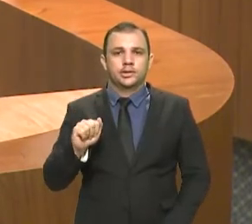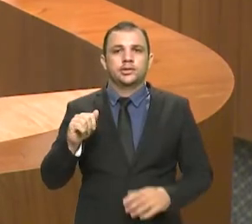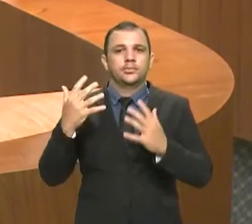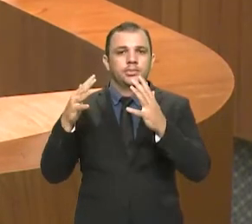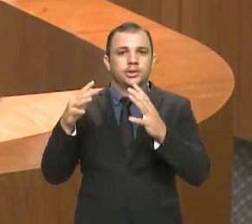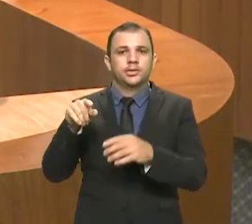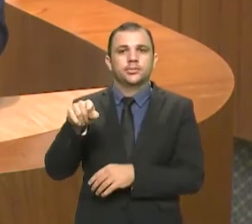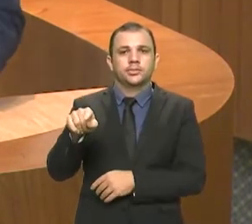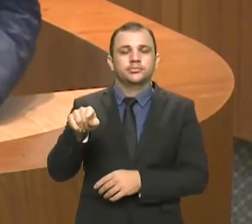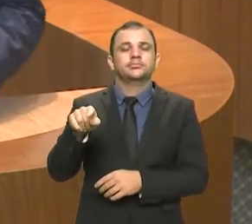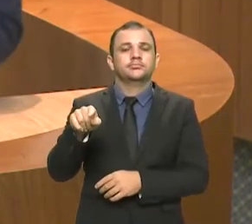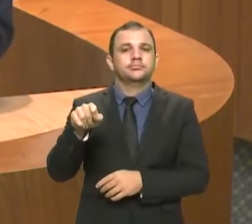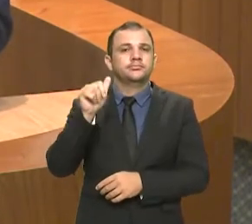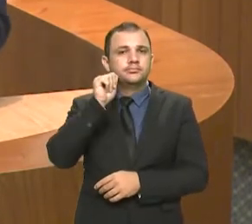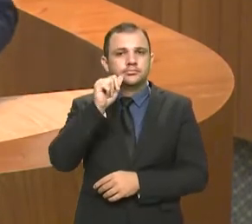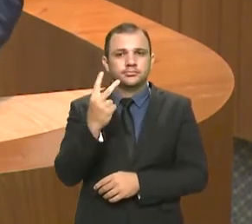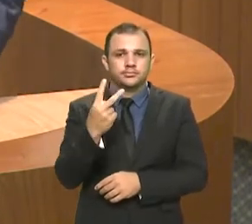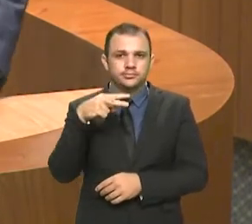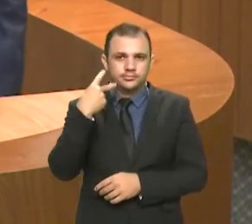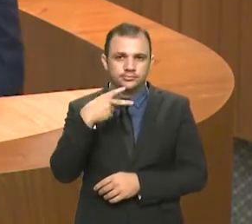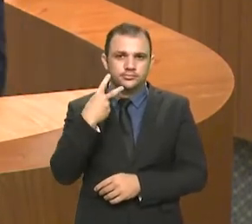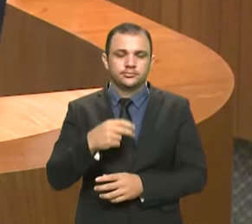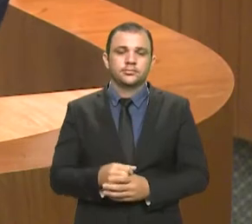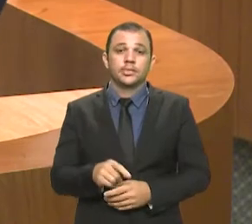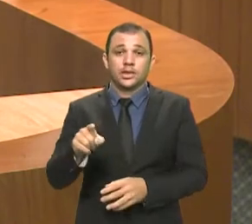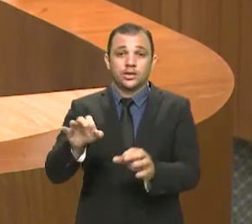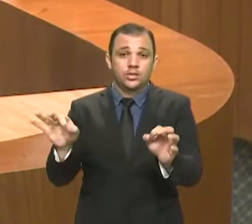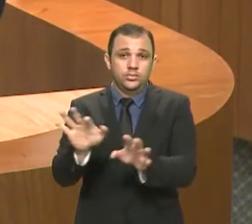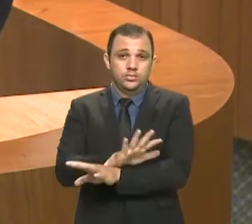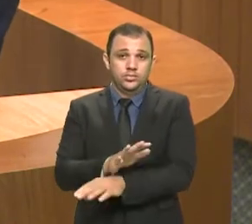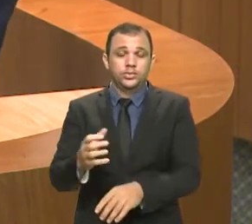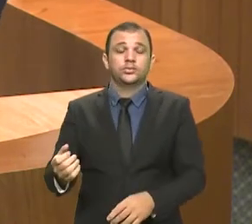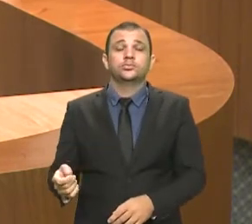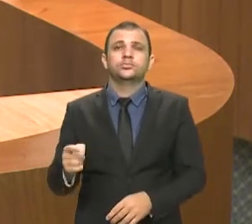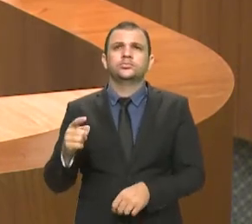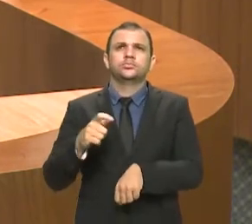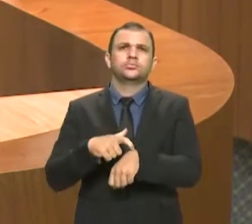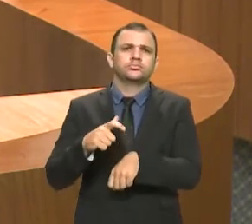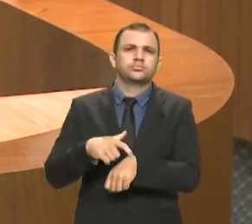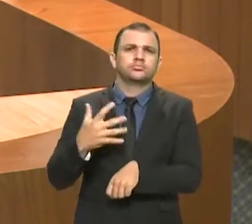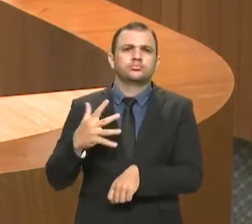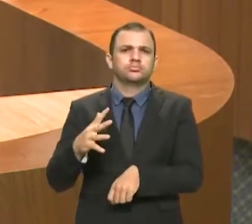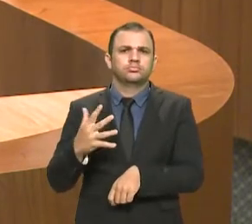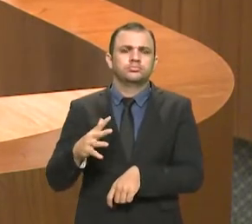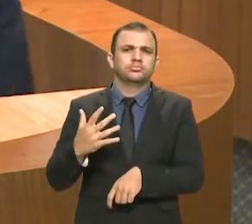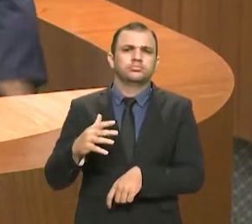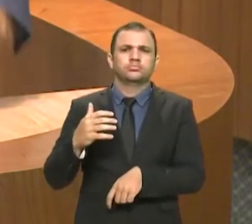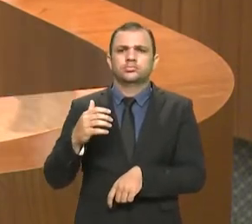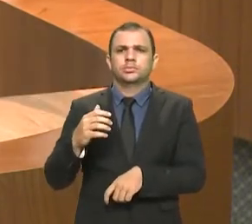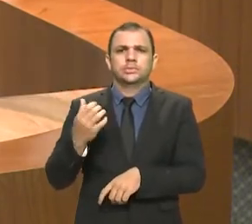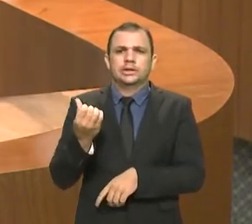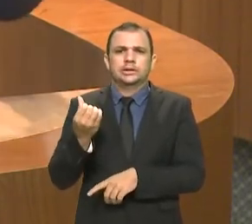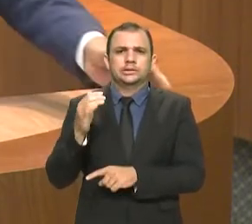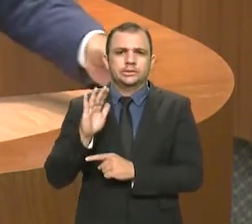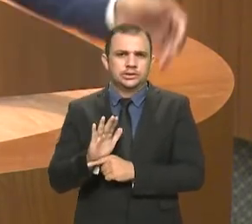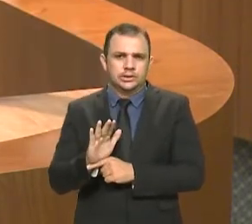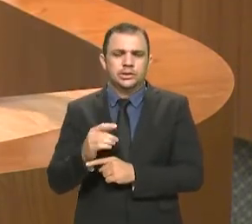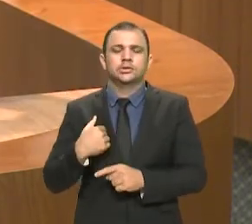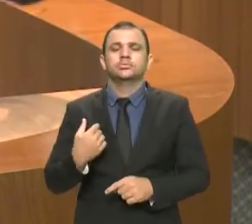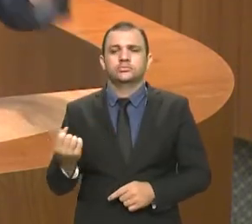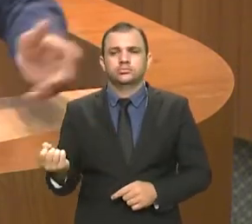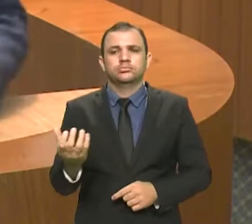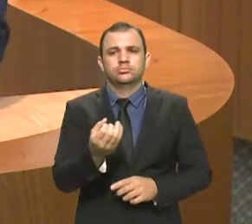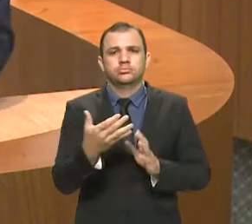vereadoras pela luta. Já saí da cidade de Sucupira do Riachão por volta das 18 horas. Peguei